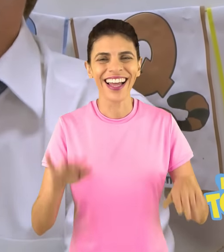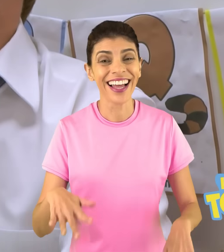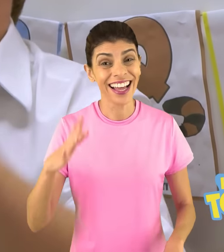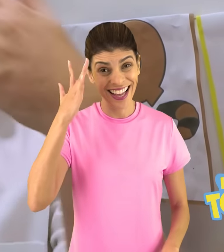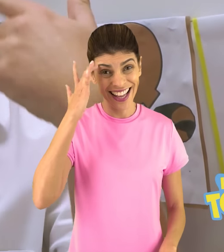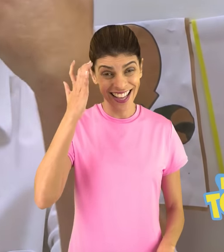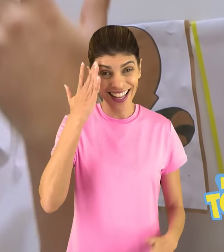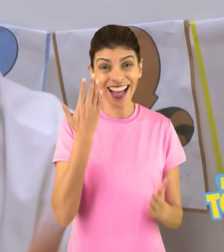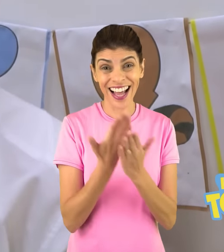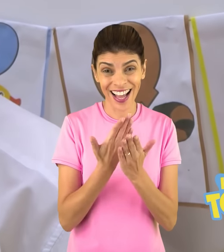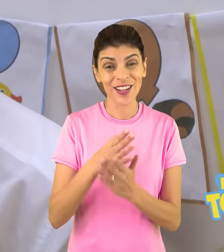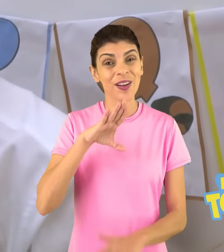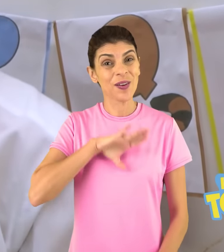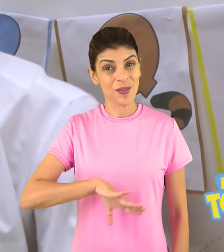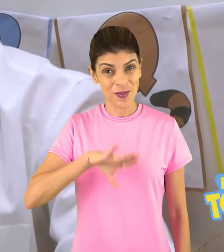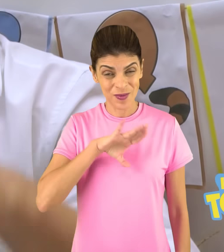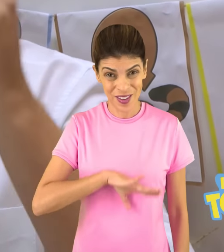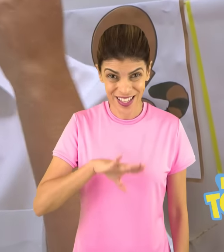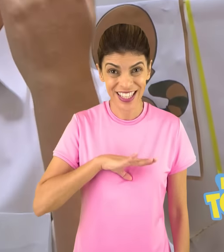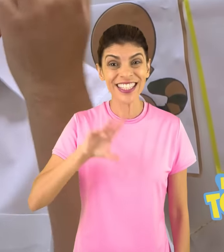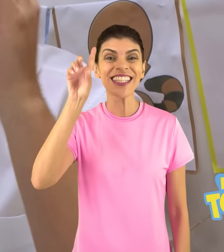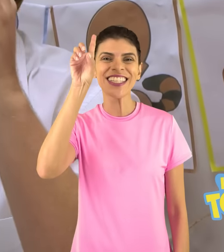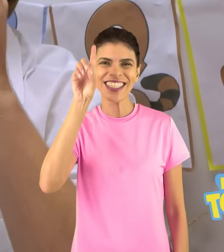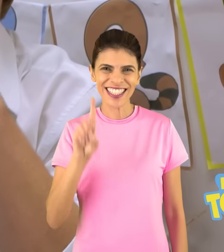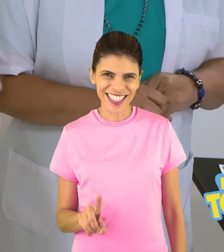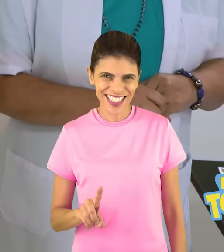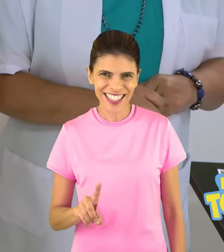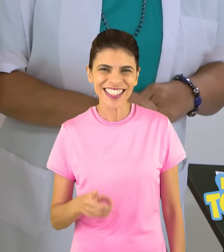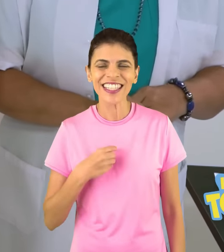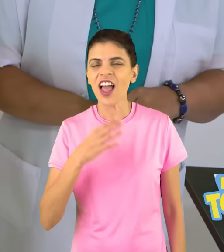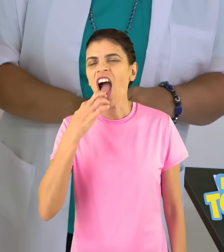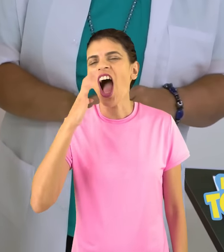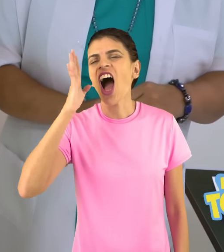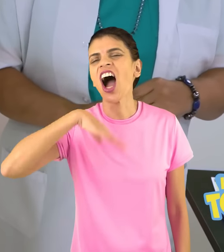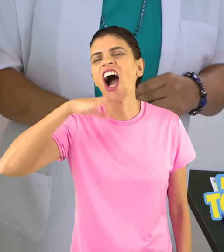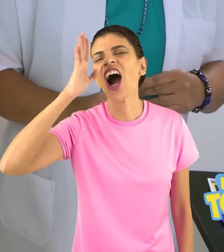Amanhã tem aula de português e a diretora tem bafo.